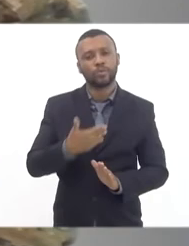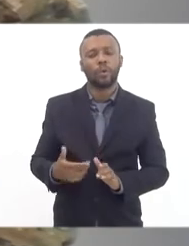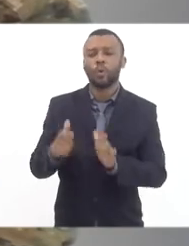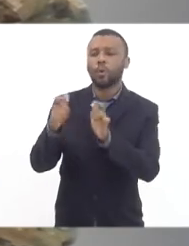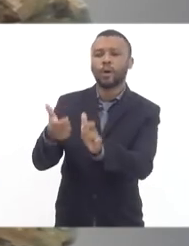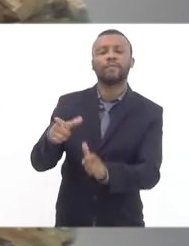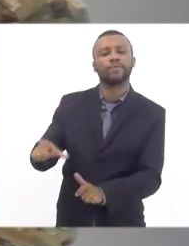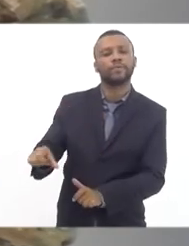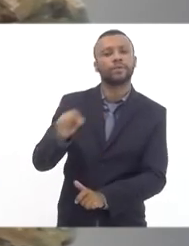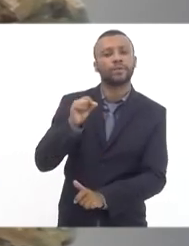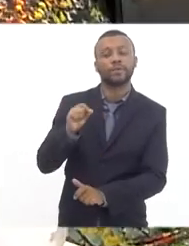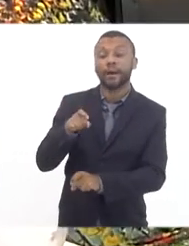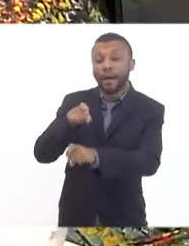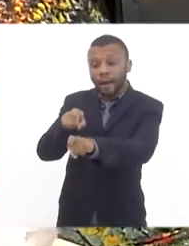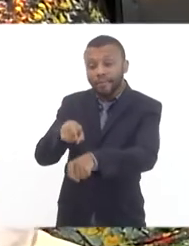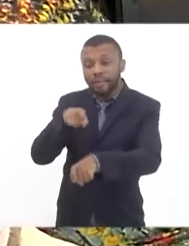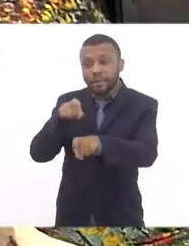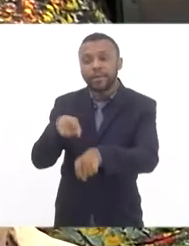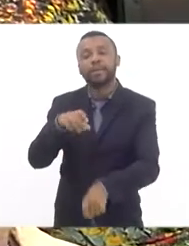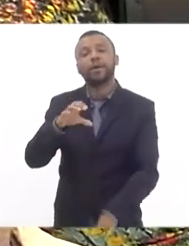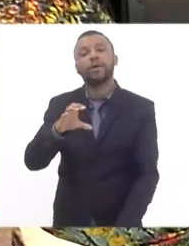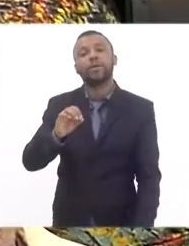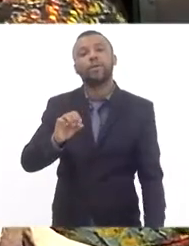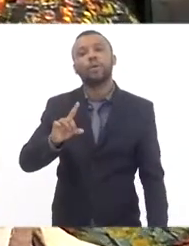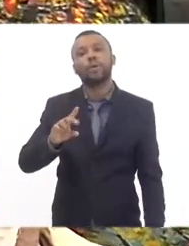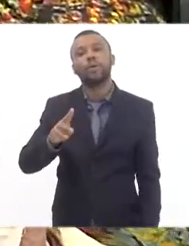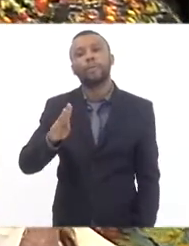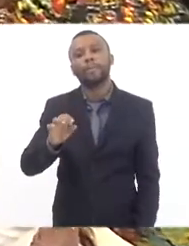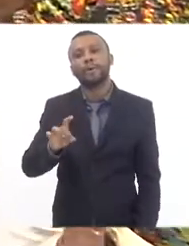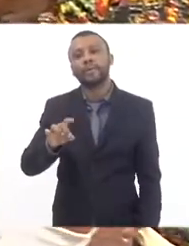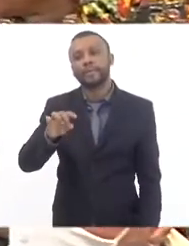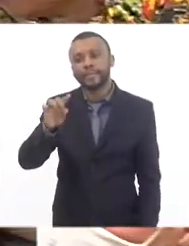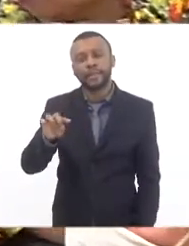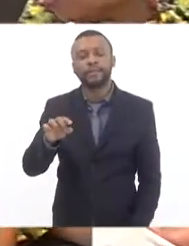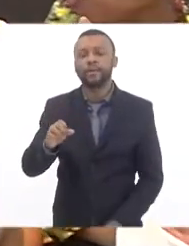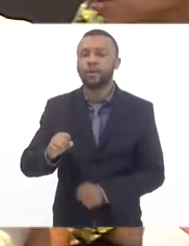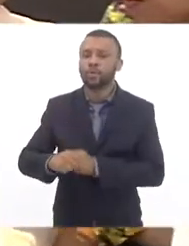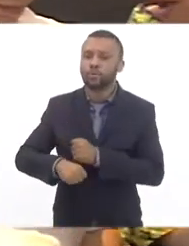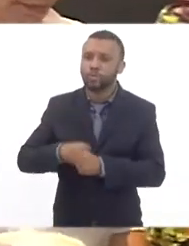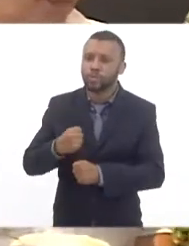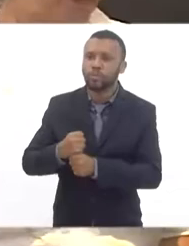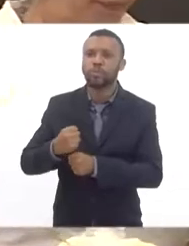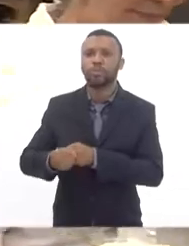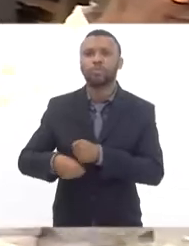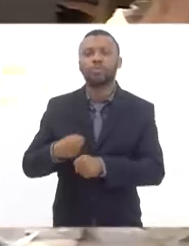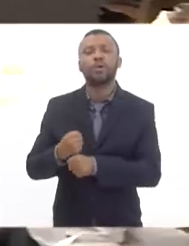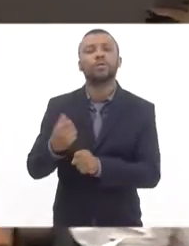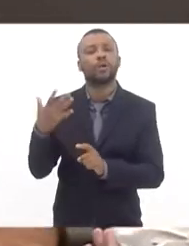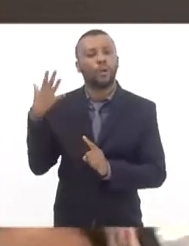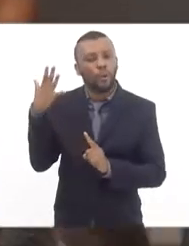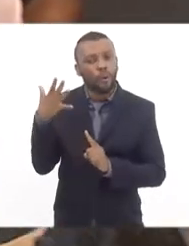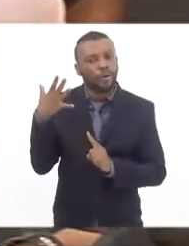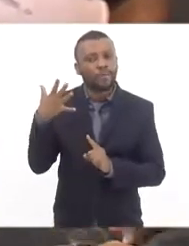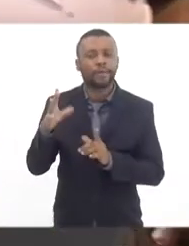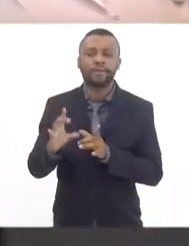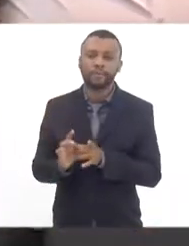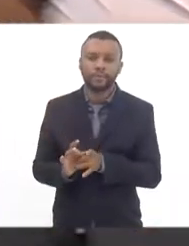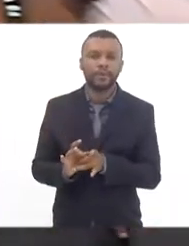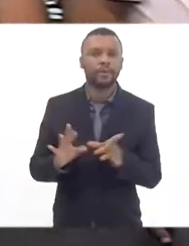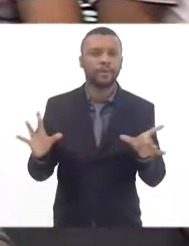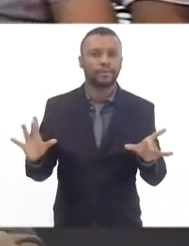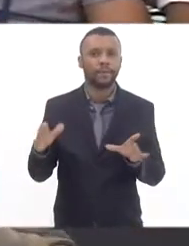foi escolhido Fazenda Colubandê. Então, nós vamos ter todo ano um evento Ler. Então, assim,